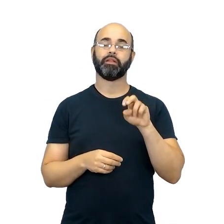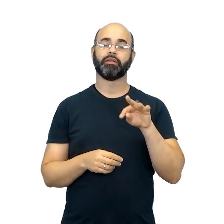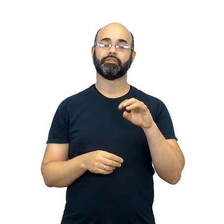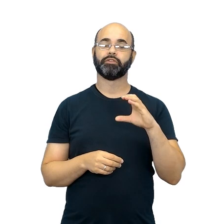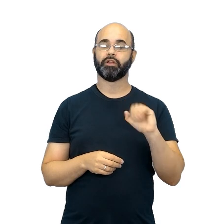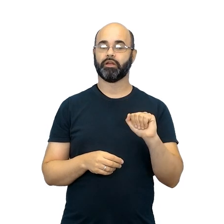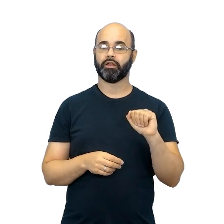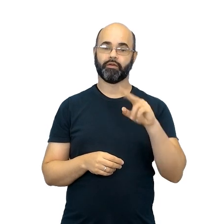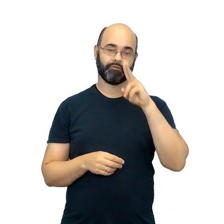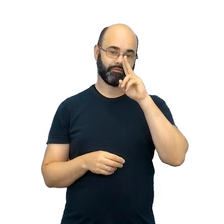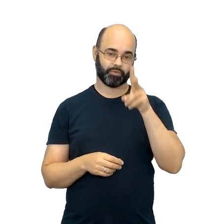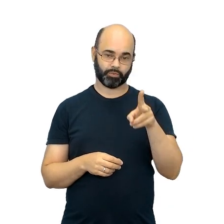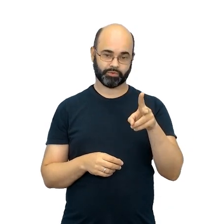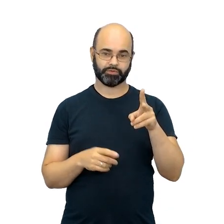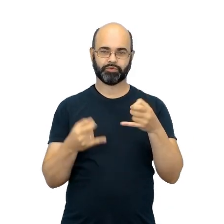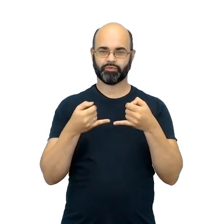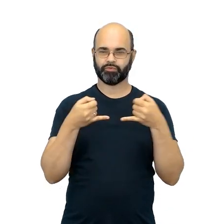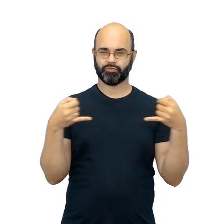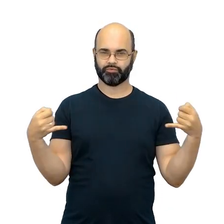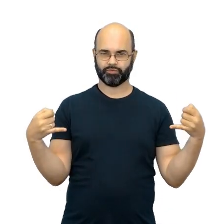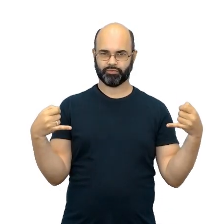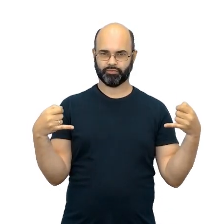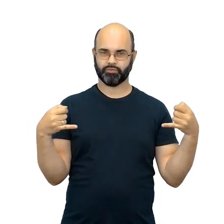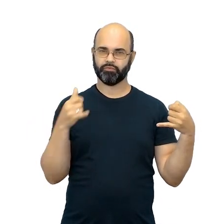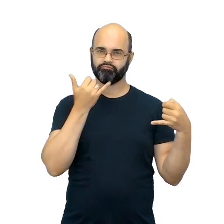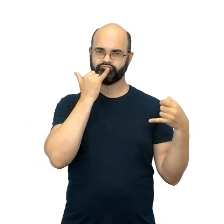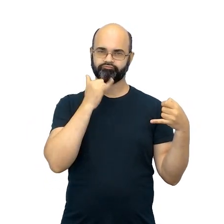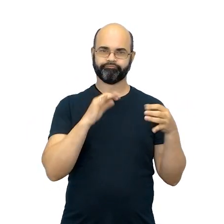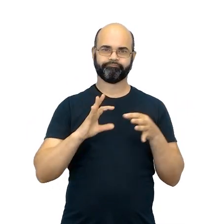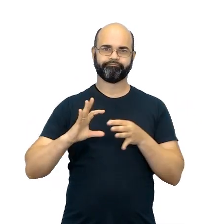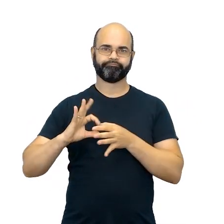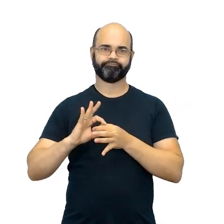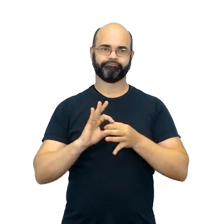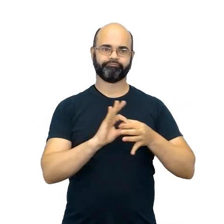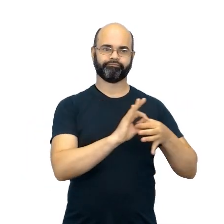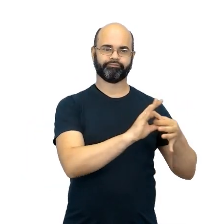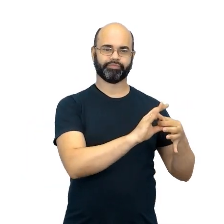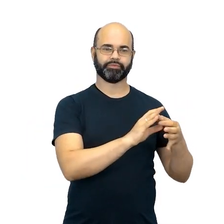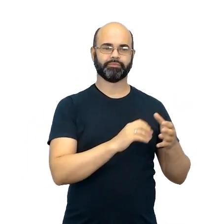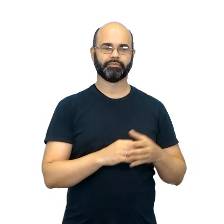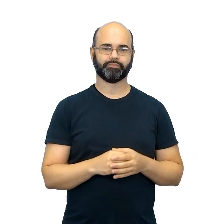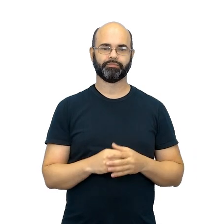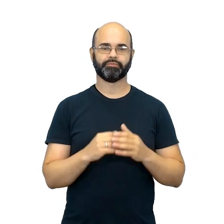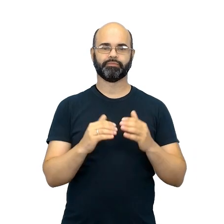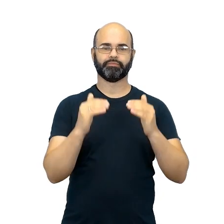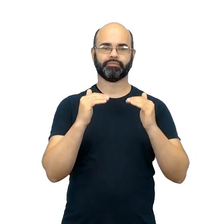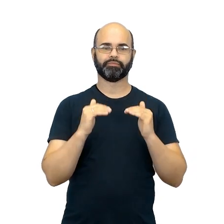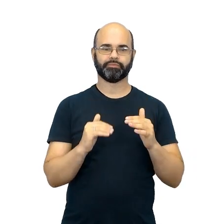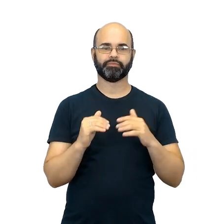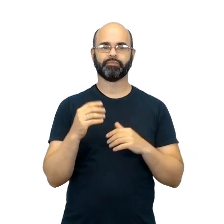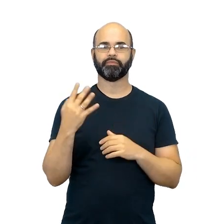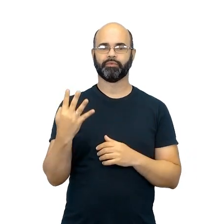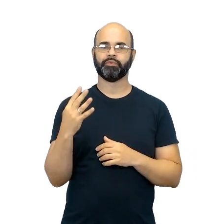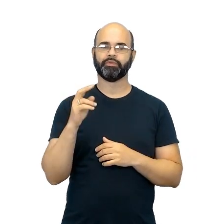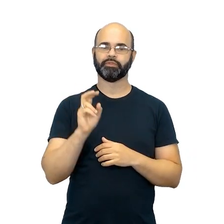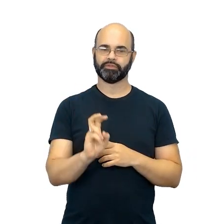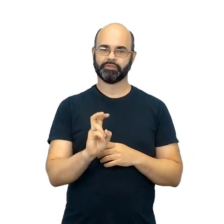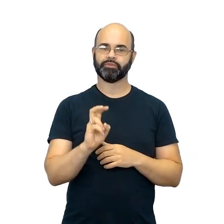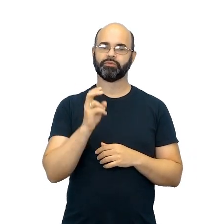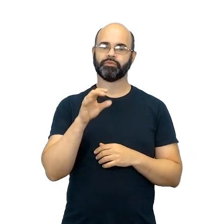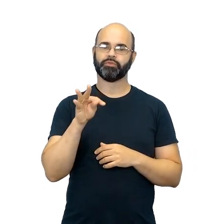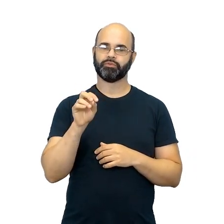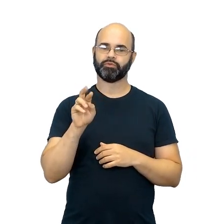corrente elétrica. A quarta e a quinta, né, o torque em uma espira percorrida por corrente elétrica. E, por fim,